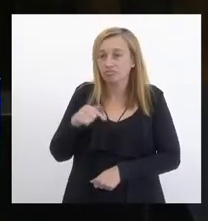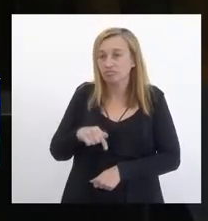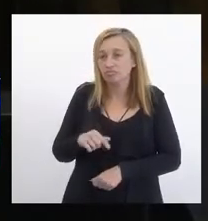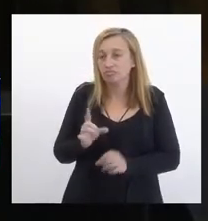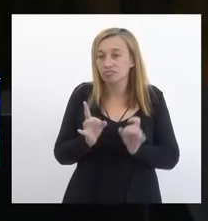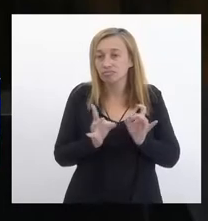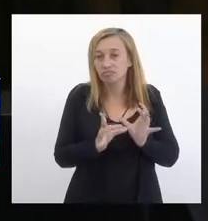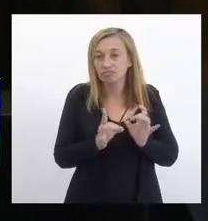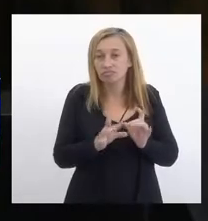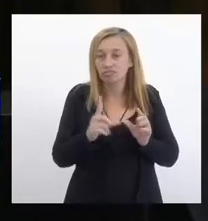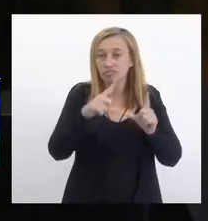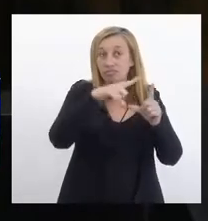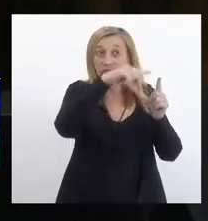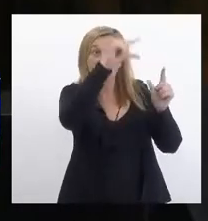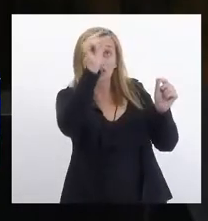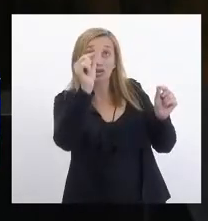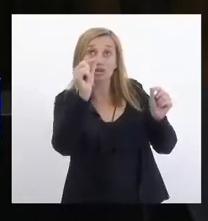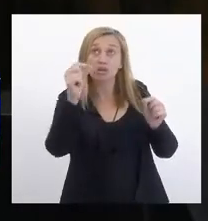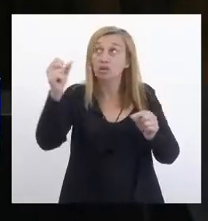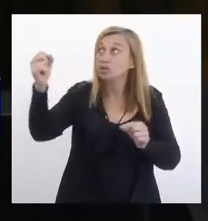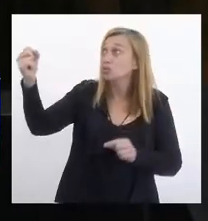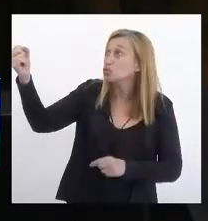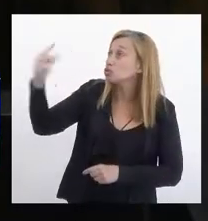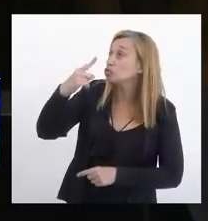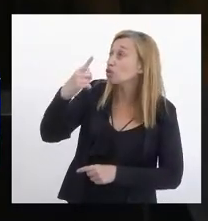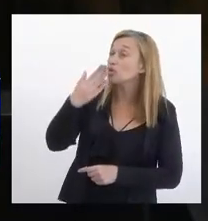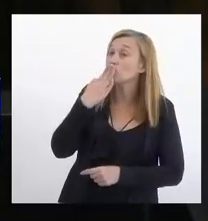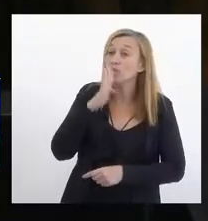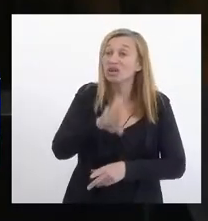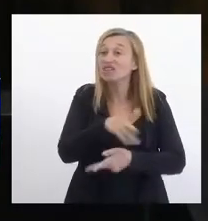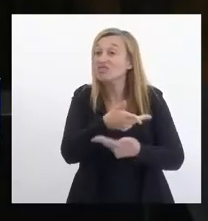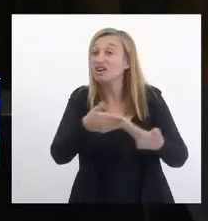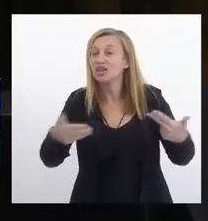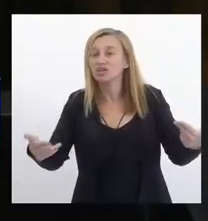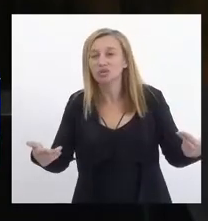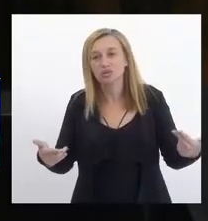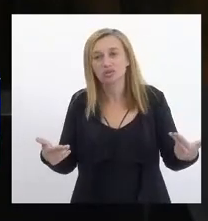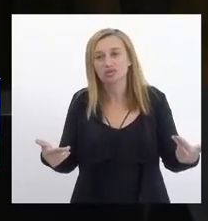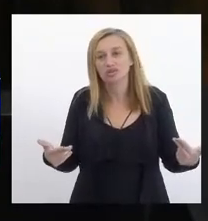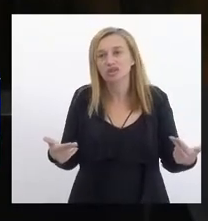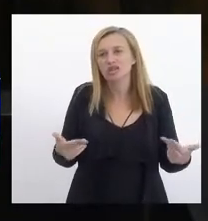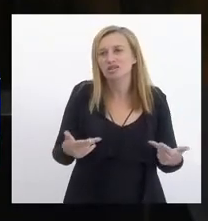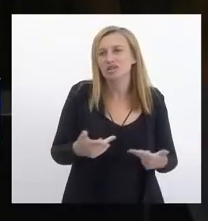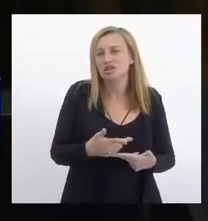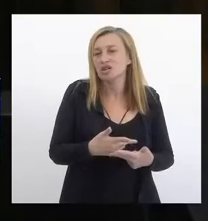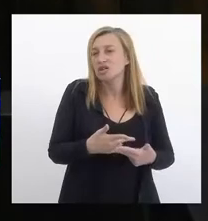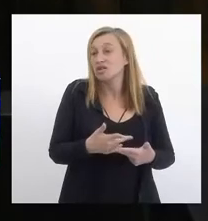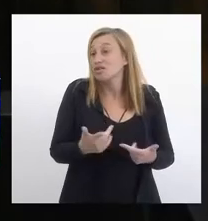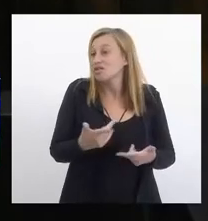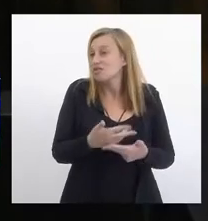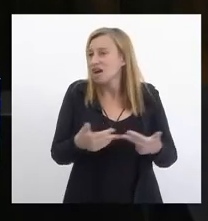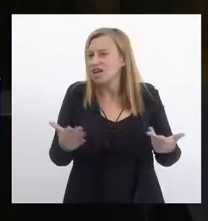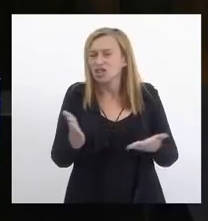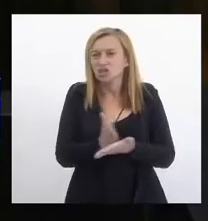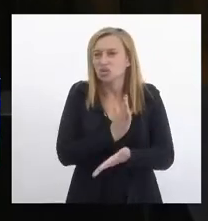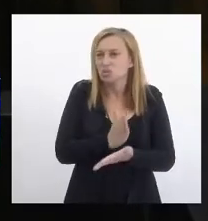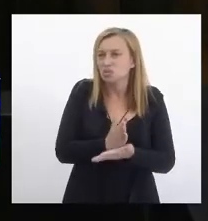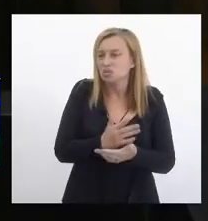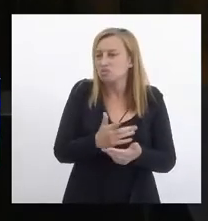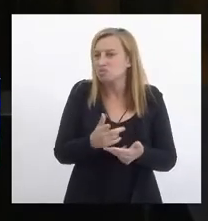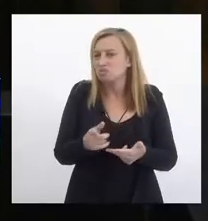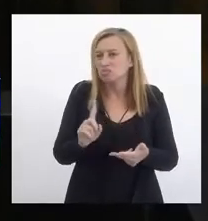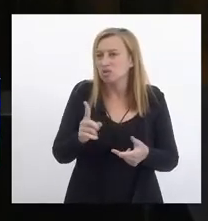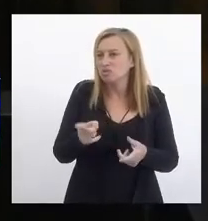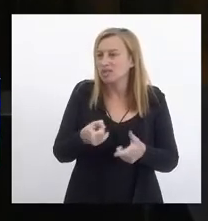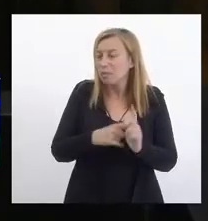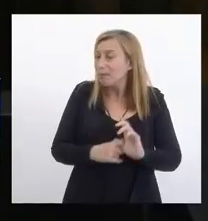vender a lua, vender o sol, prometer inúmeras coisas. Muitas não competem nem na minha atuação como